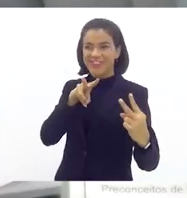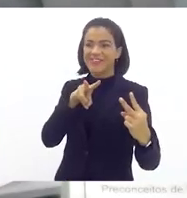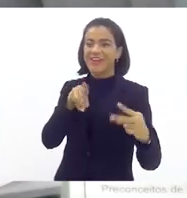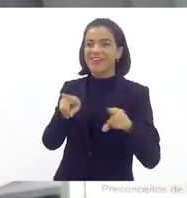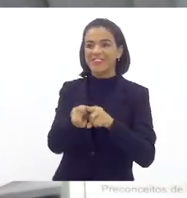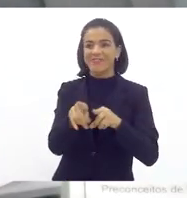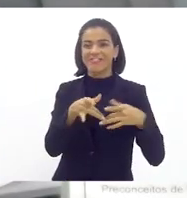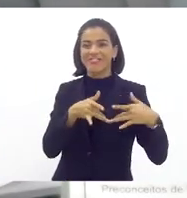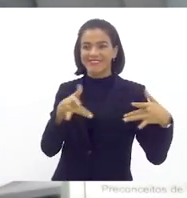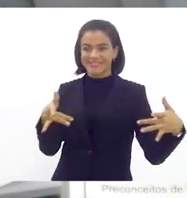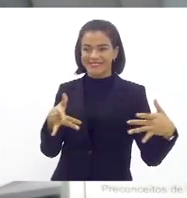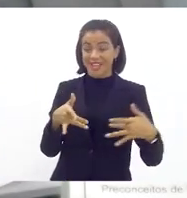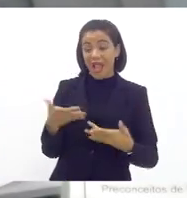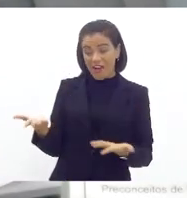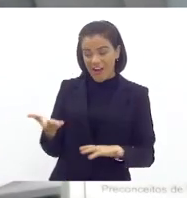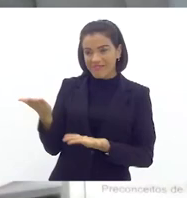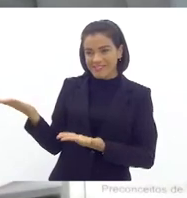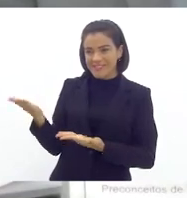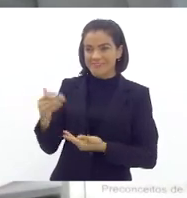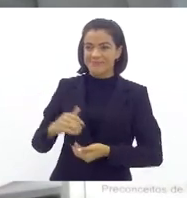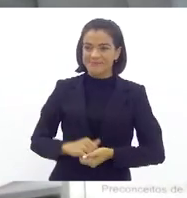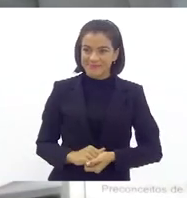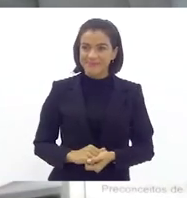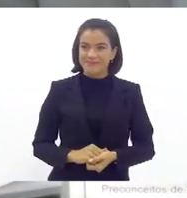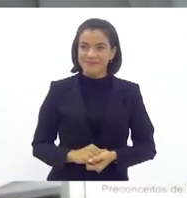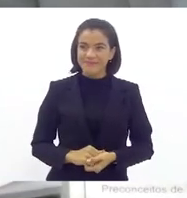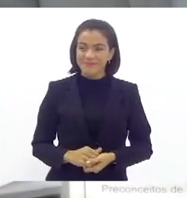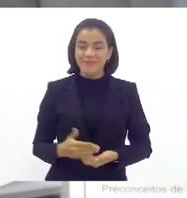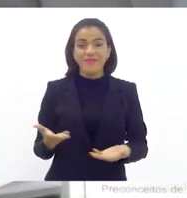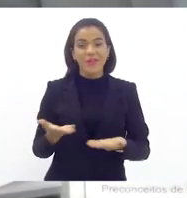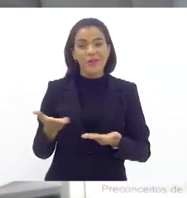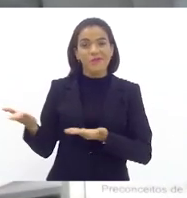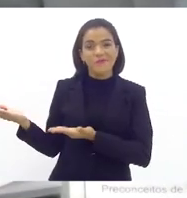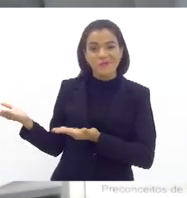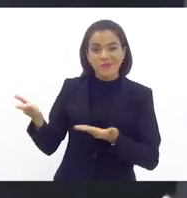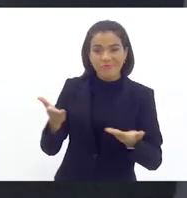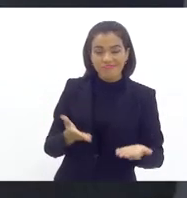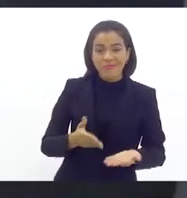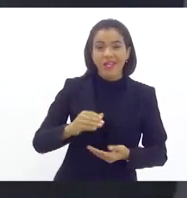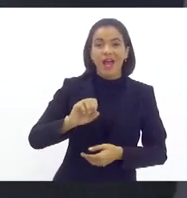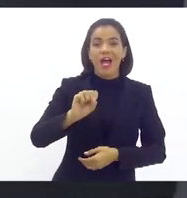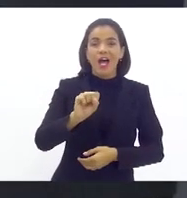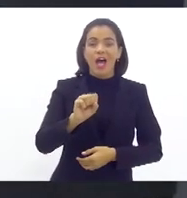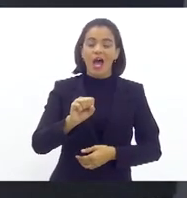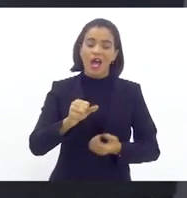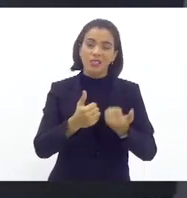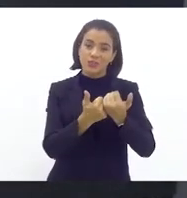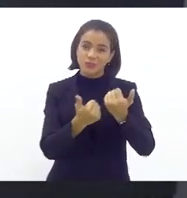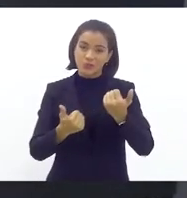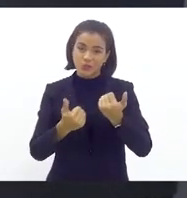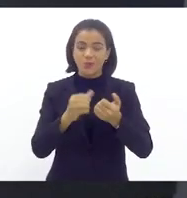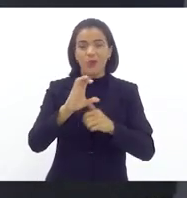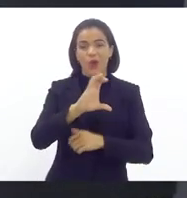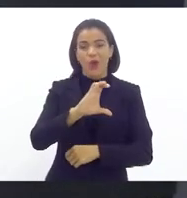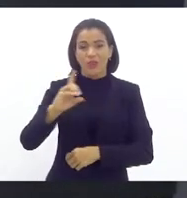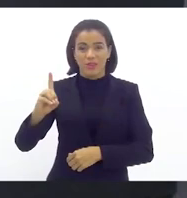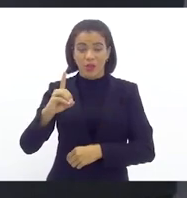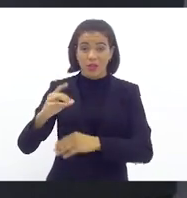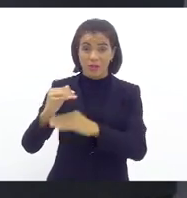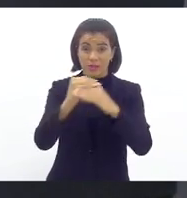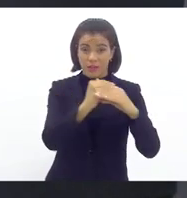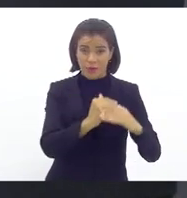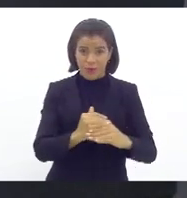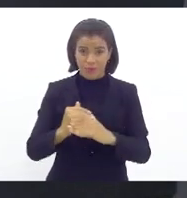solidária. Vai lá você, então. Então, vamos chamar aqui a subcoordenadora da promoção da igualdade,